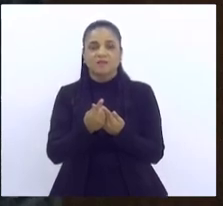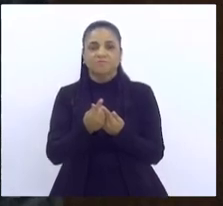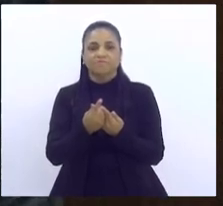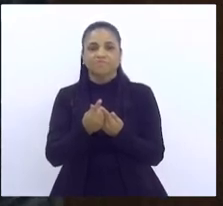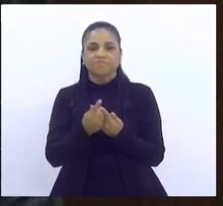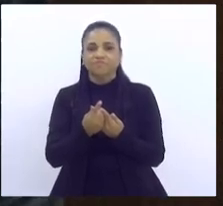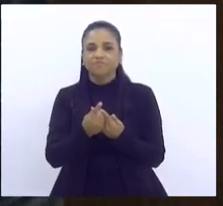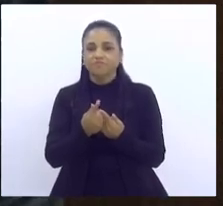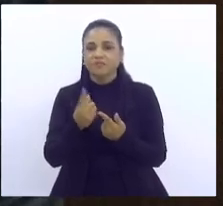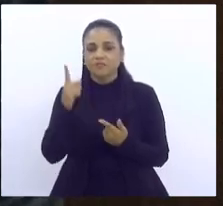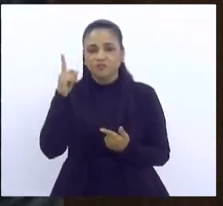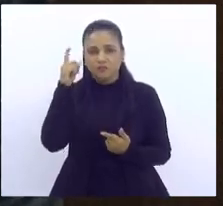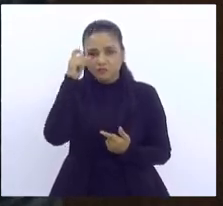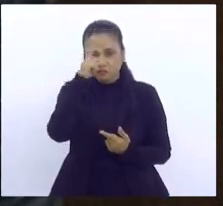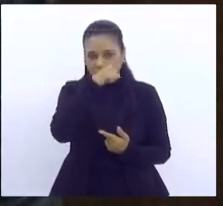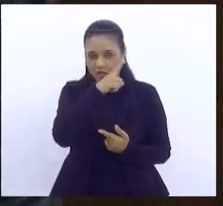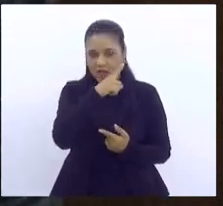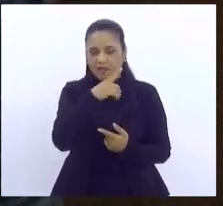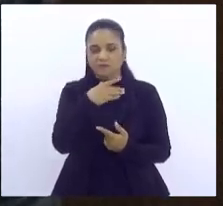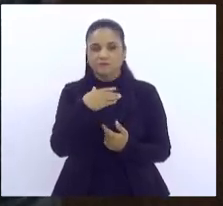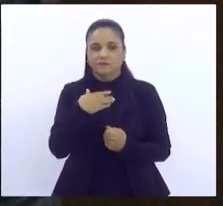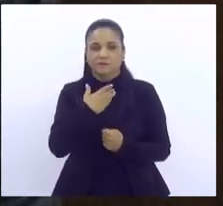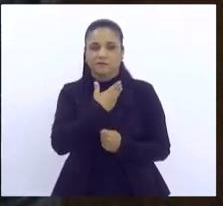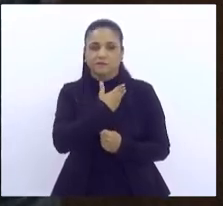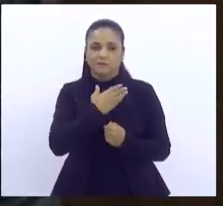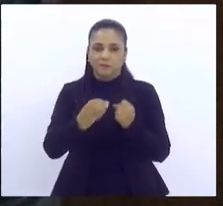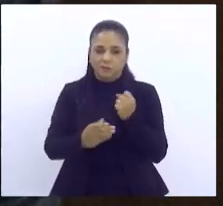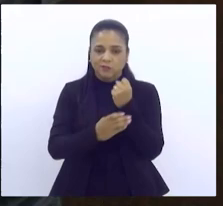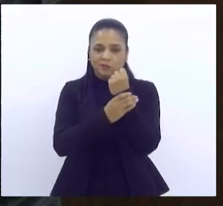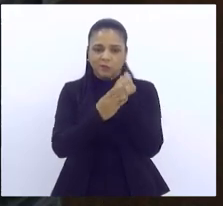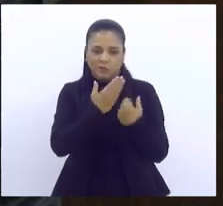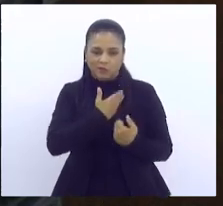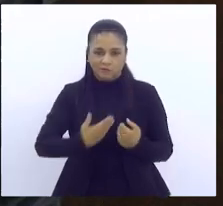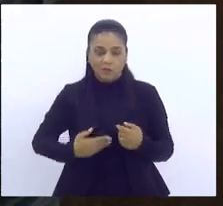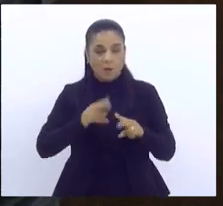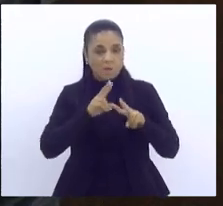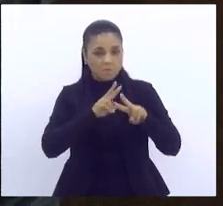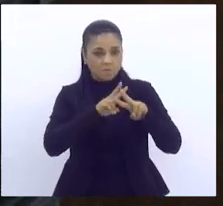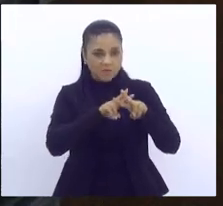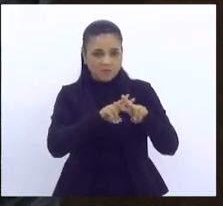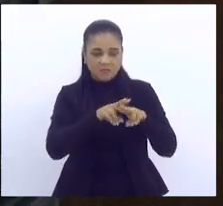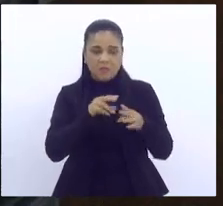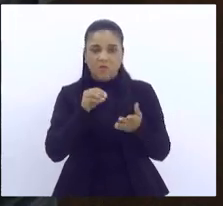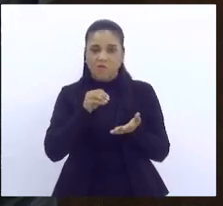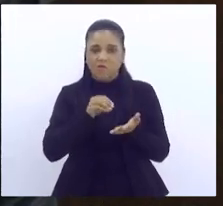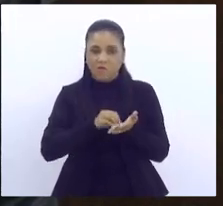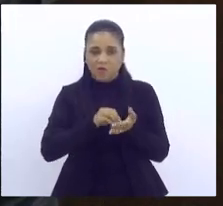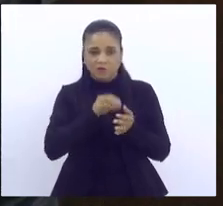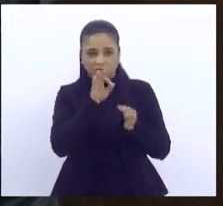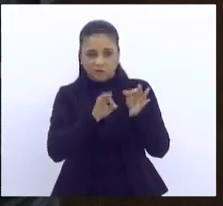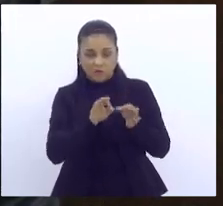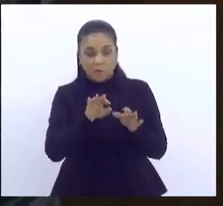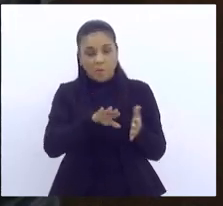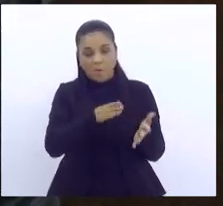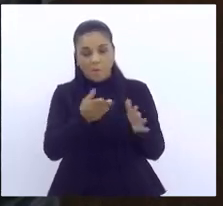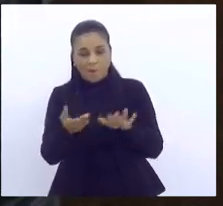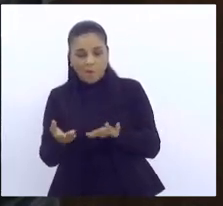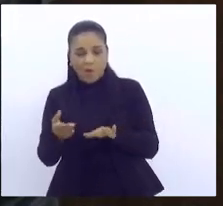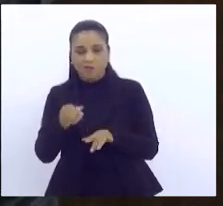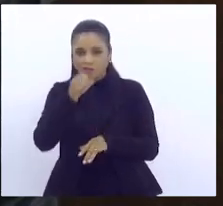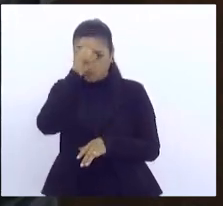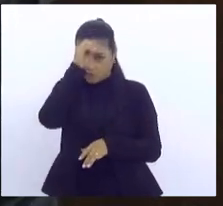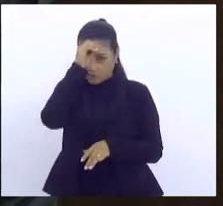do Estado do Rio de Janeiro. A gente recebe prisões injustas, a gente recebe mortes de inocentes, a